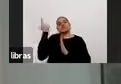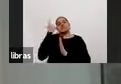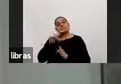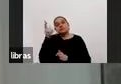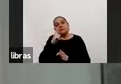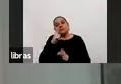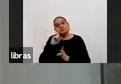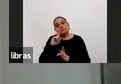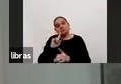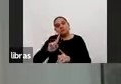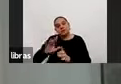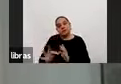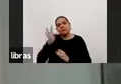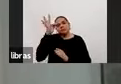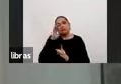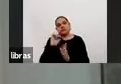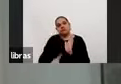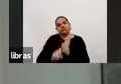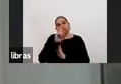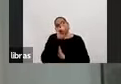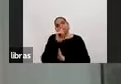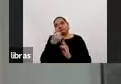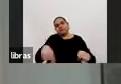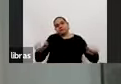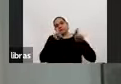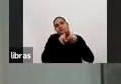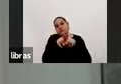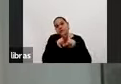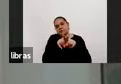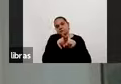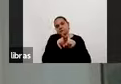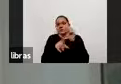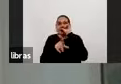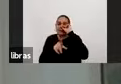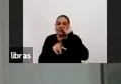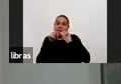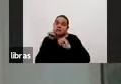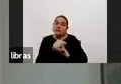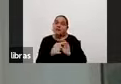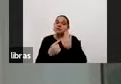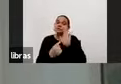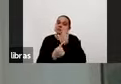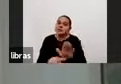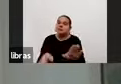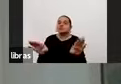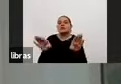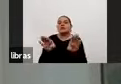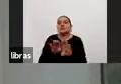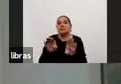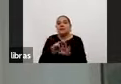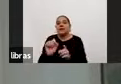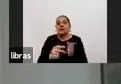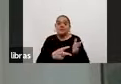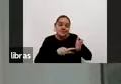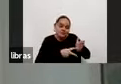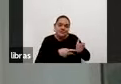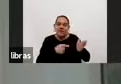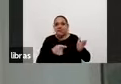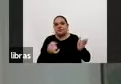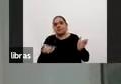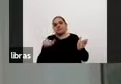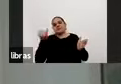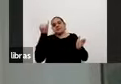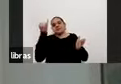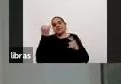é relevante, é importante, e aí mostra também um pouco a força dos sindicatos, né? Porque o que aconteceu